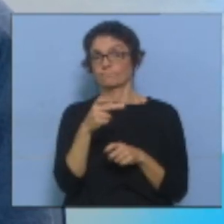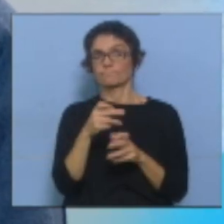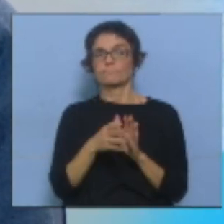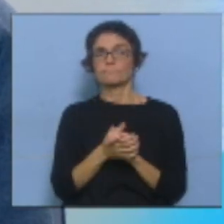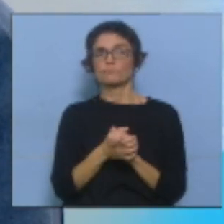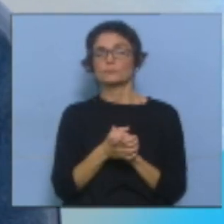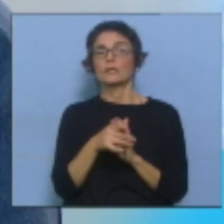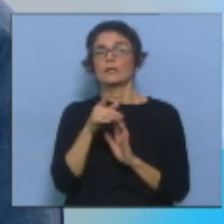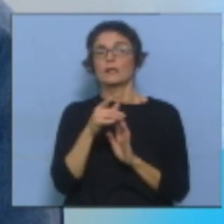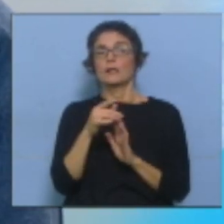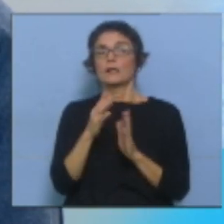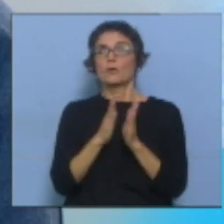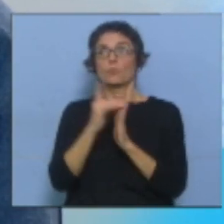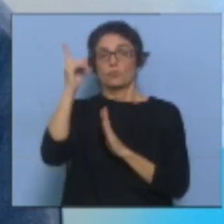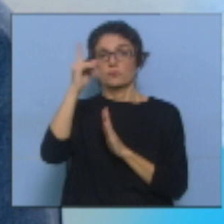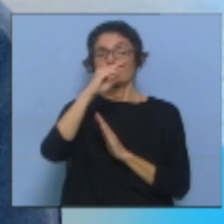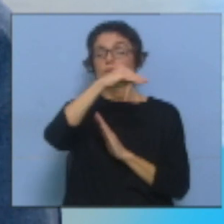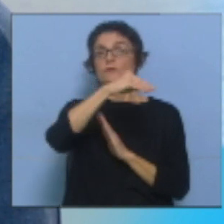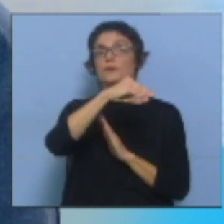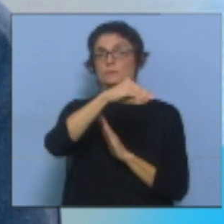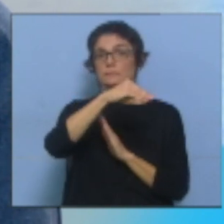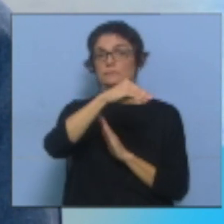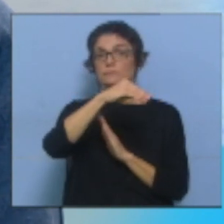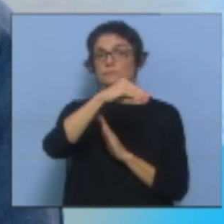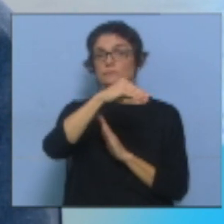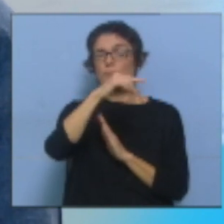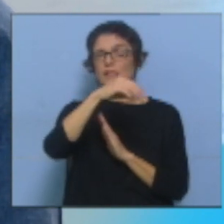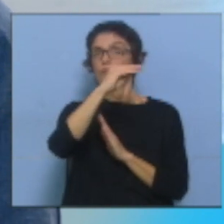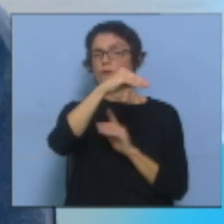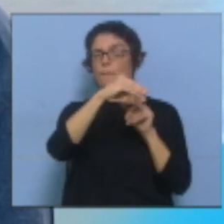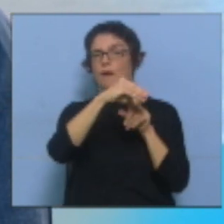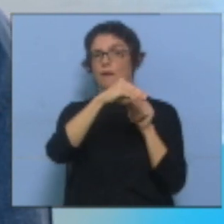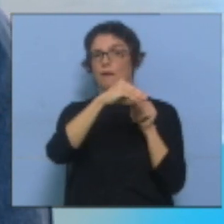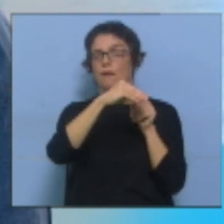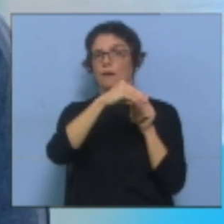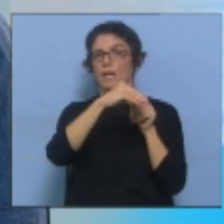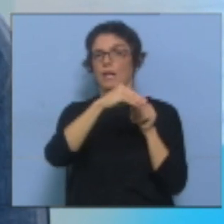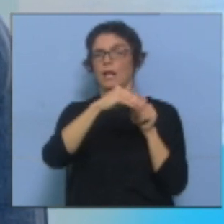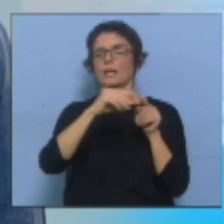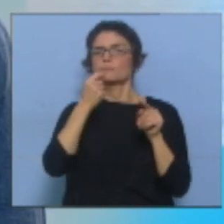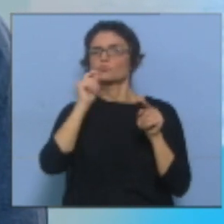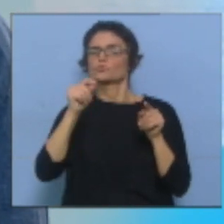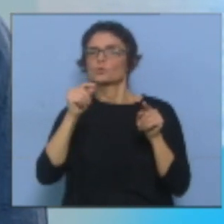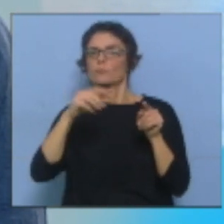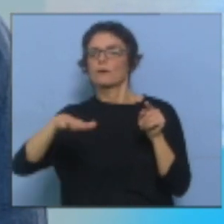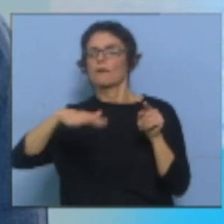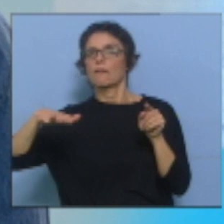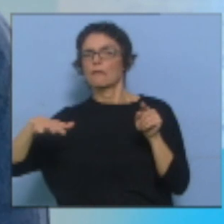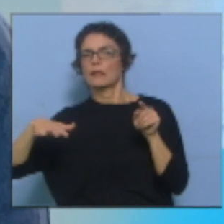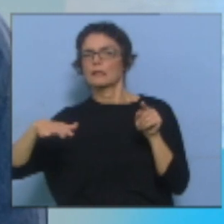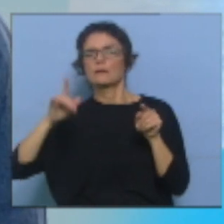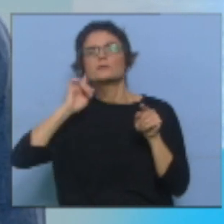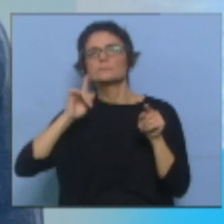filho. O Senhor chama, primeiro, e esta marca de chamar, e depois os nomes e as terras têm muito peso nos Evangelhos, não é?